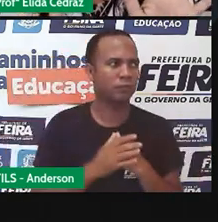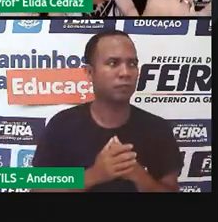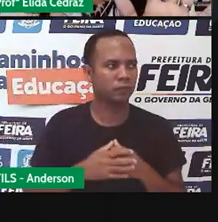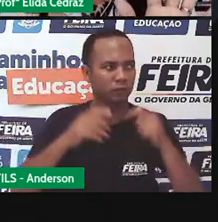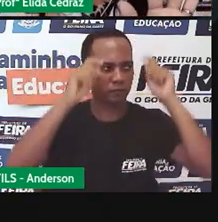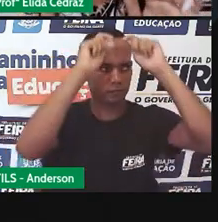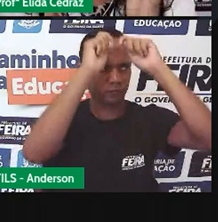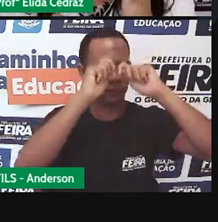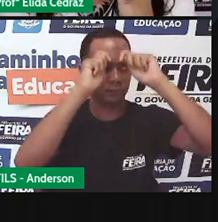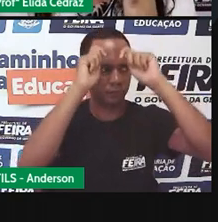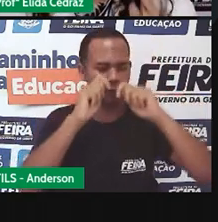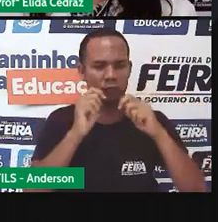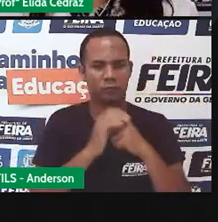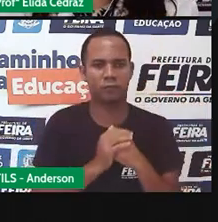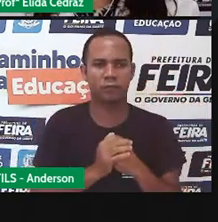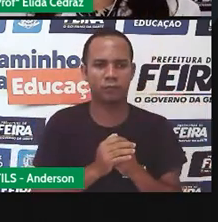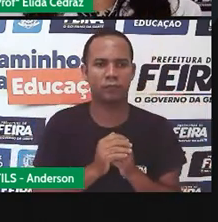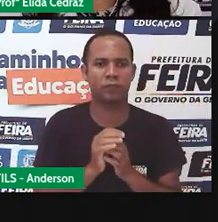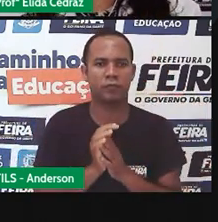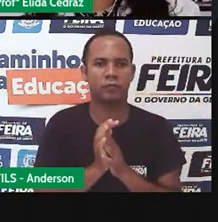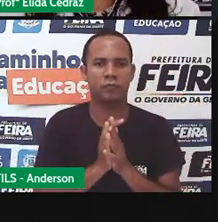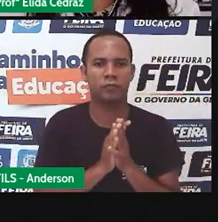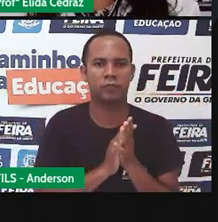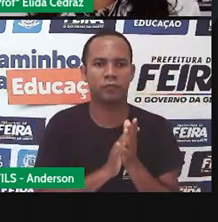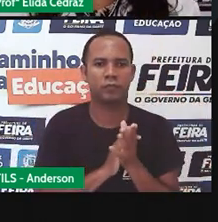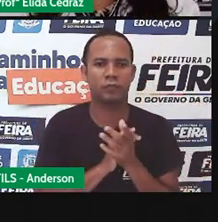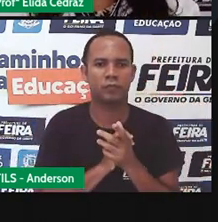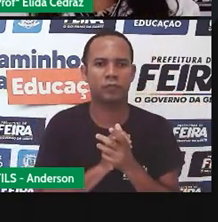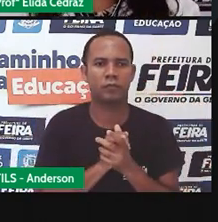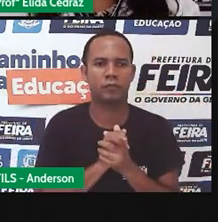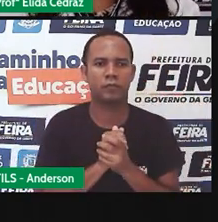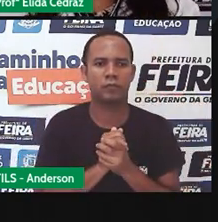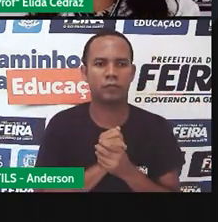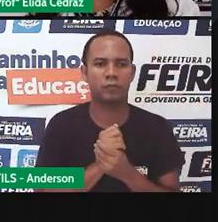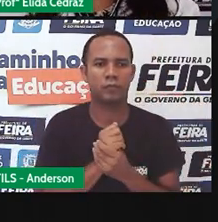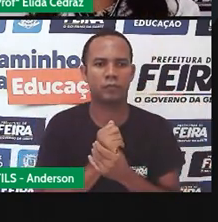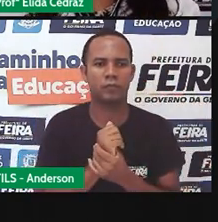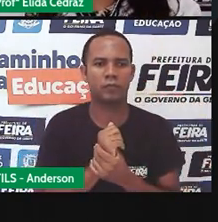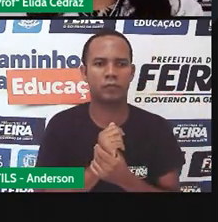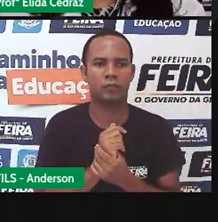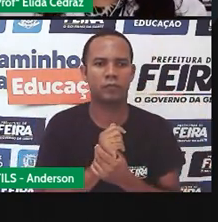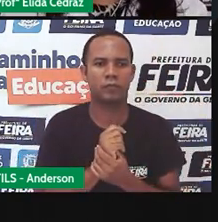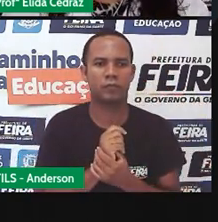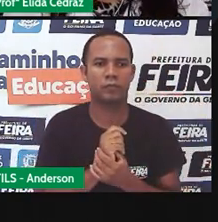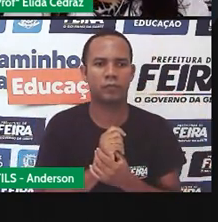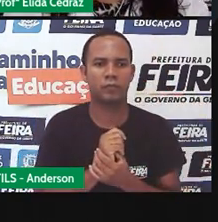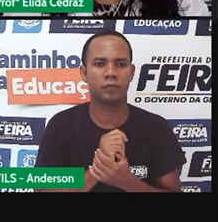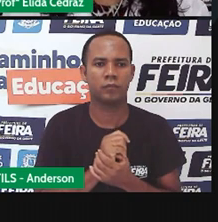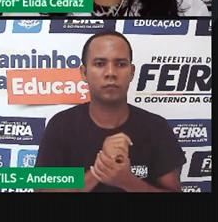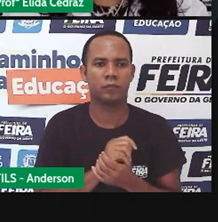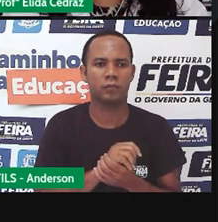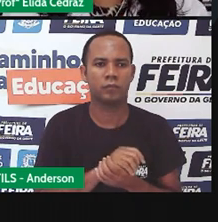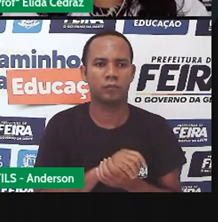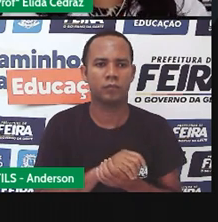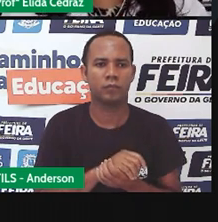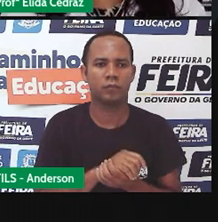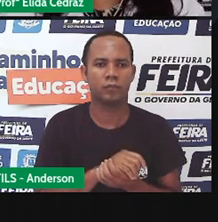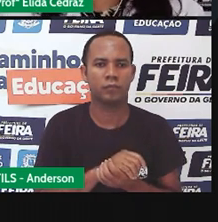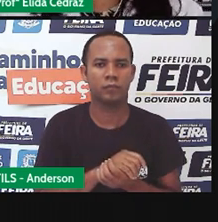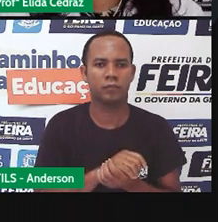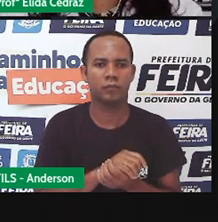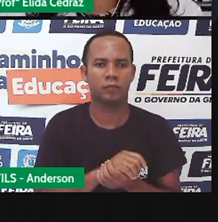Isso, 6. Quadrado, tem quantos quadrados? A